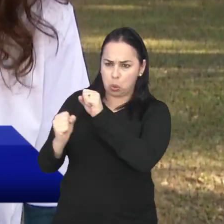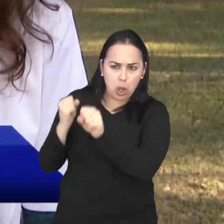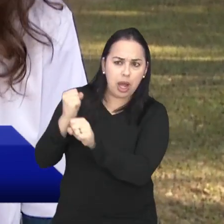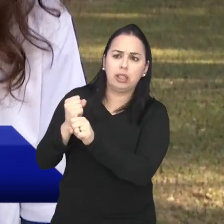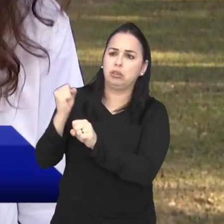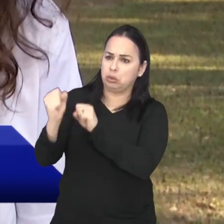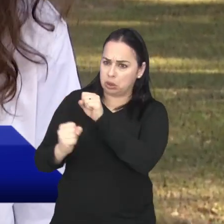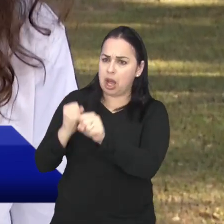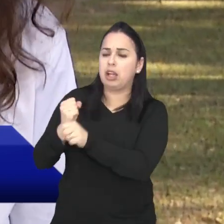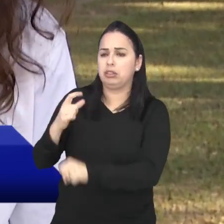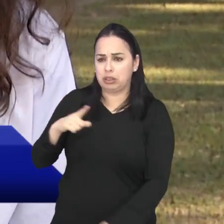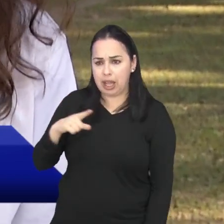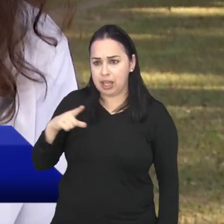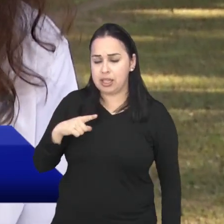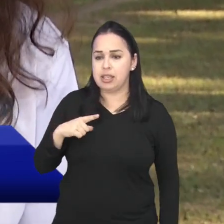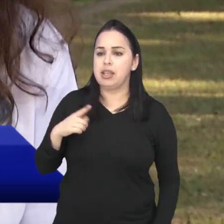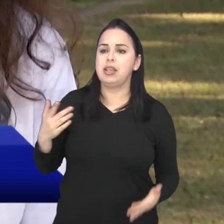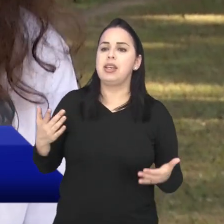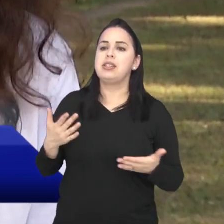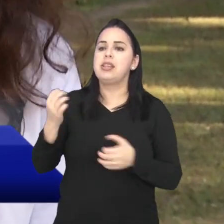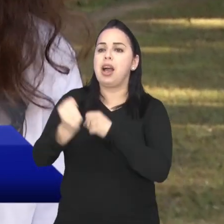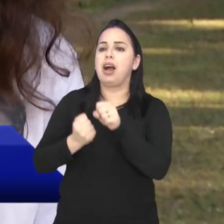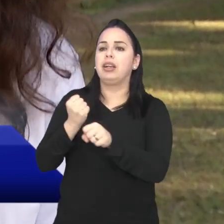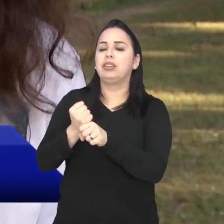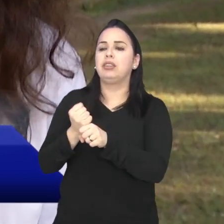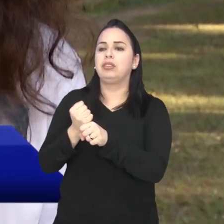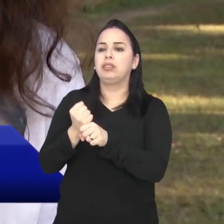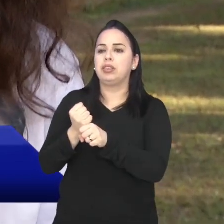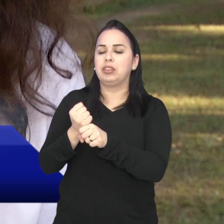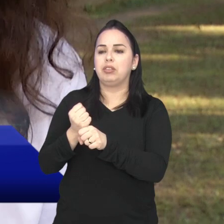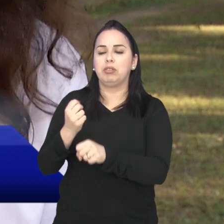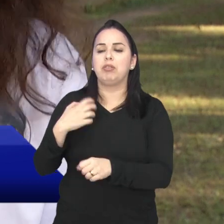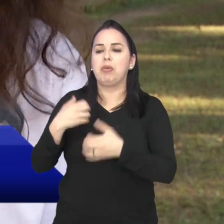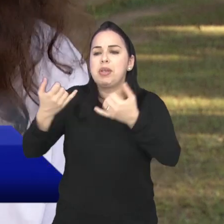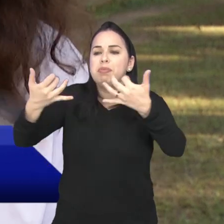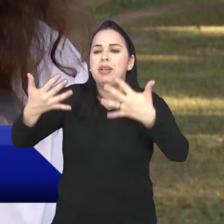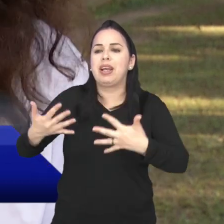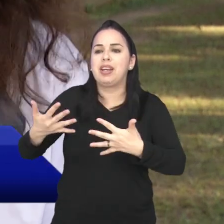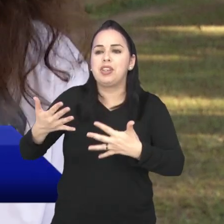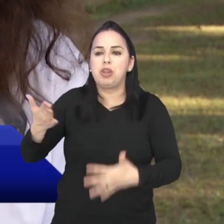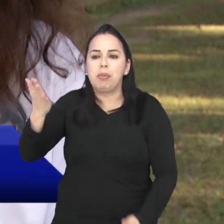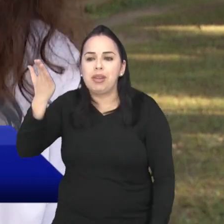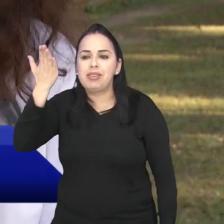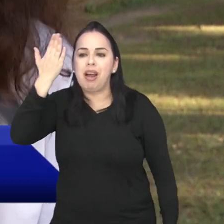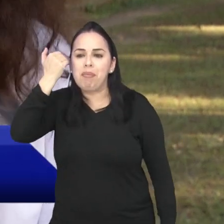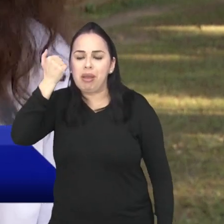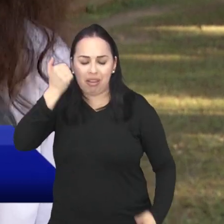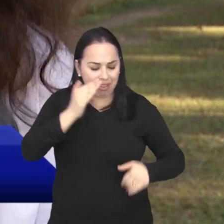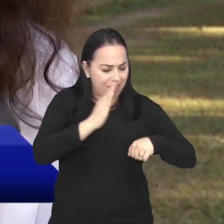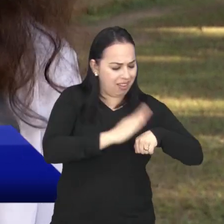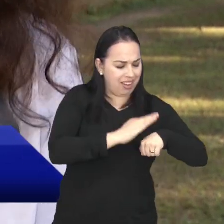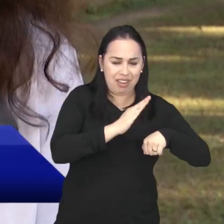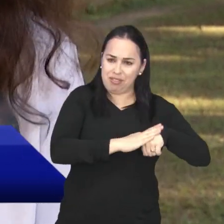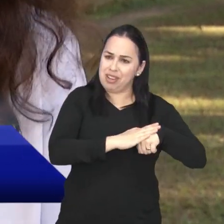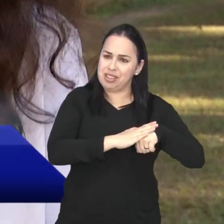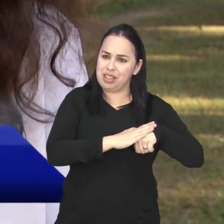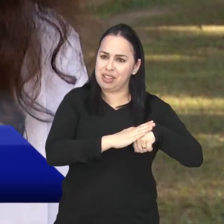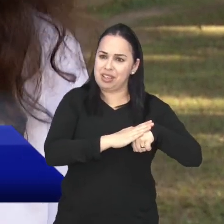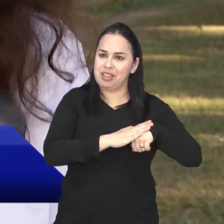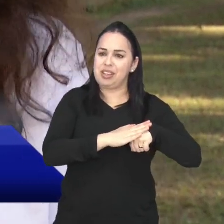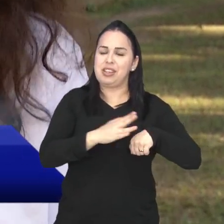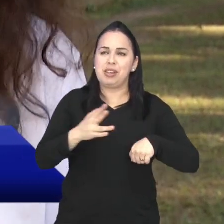acontece todos os anos no Museu do Folclore e esse ano a gente vai falar de saberes e fazeres, né, que é o